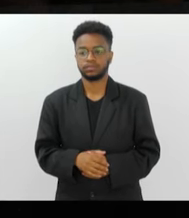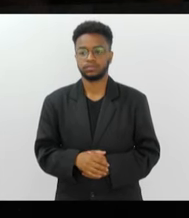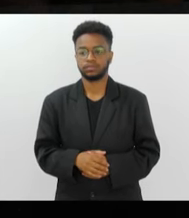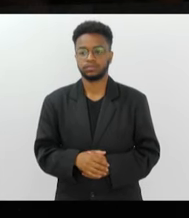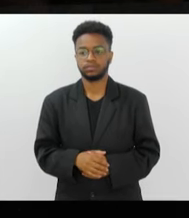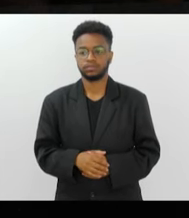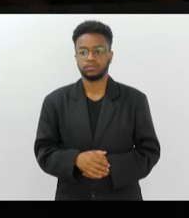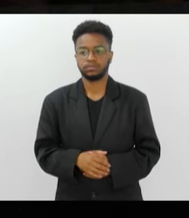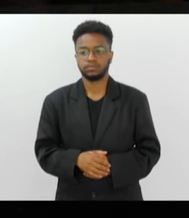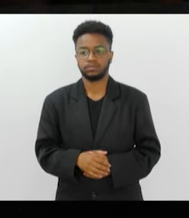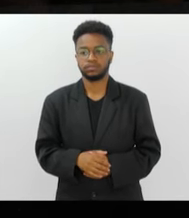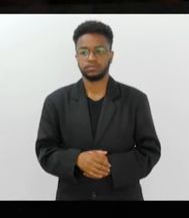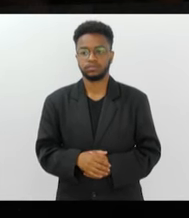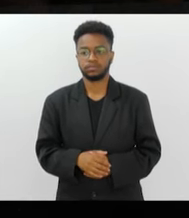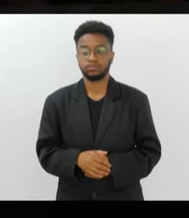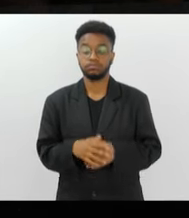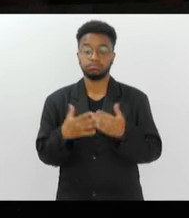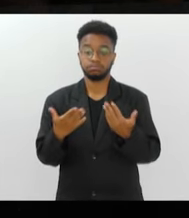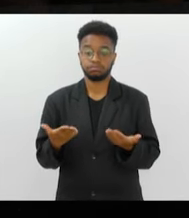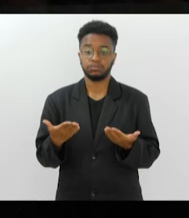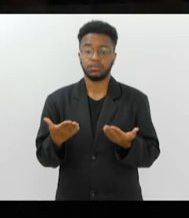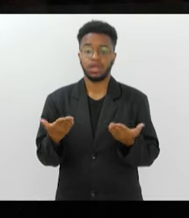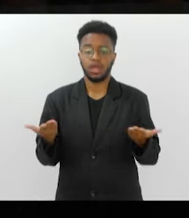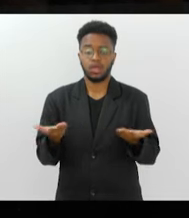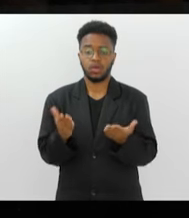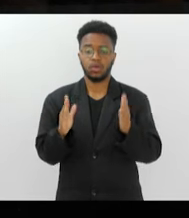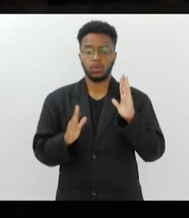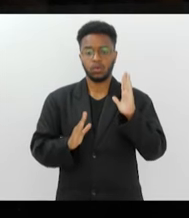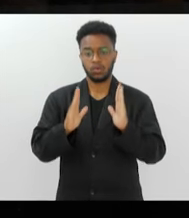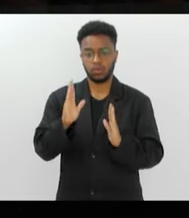E esses tempos,